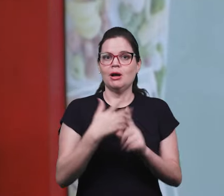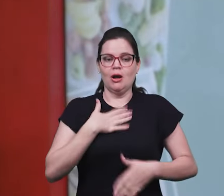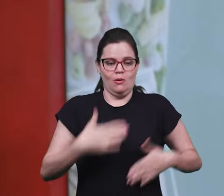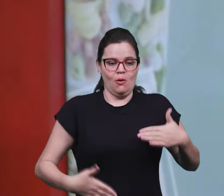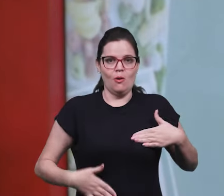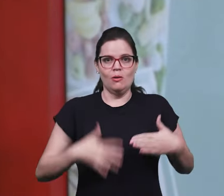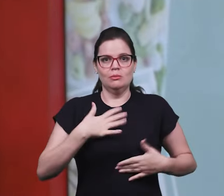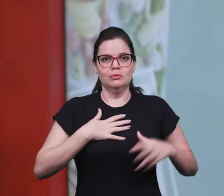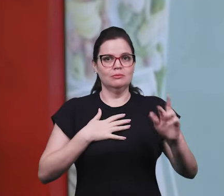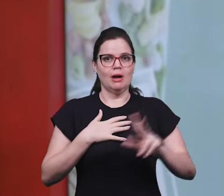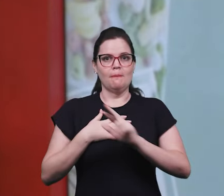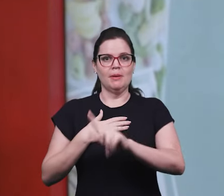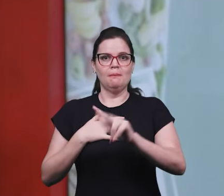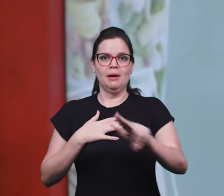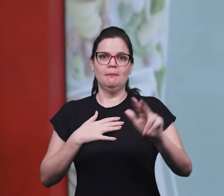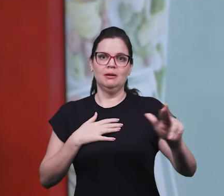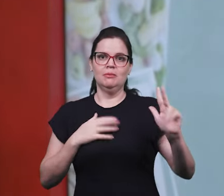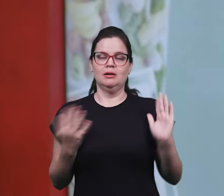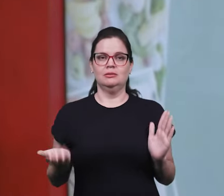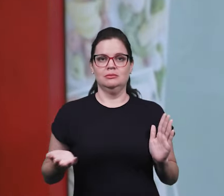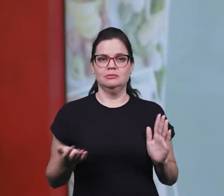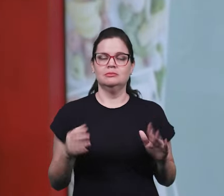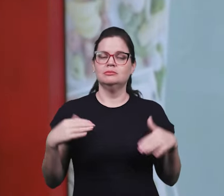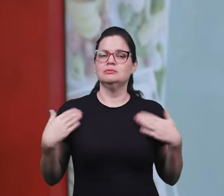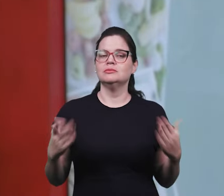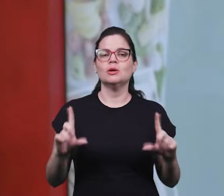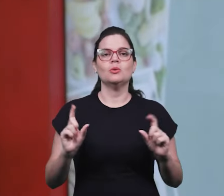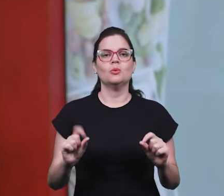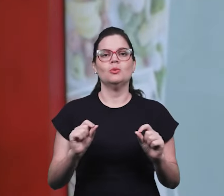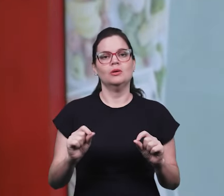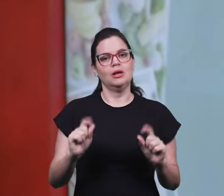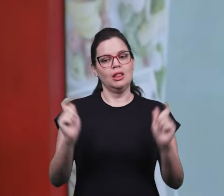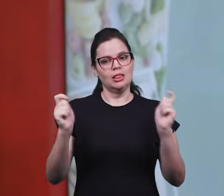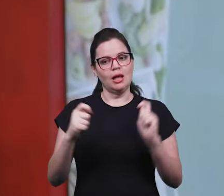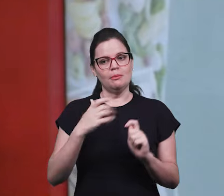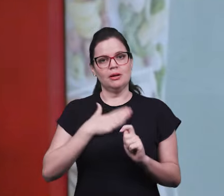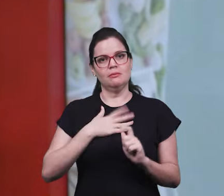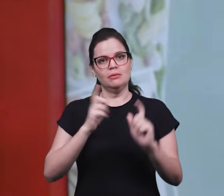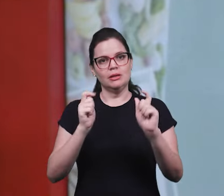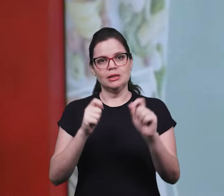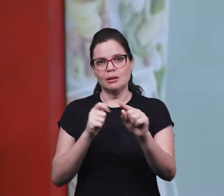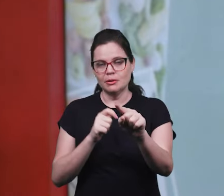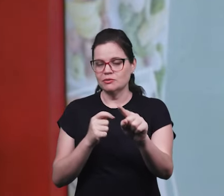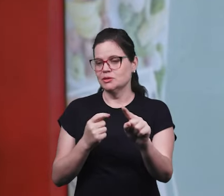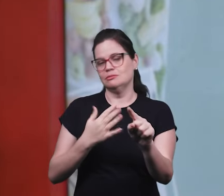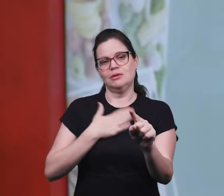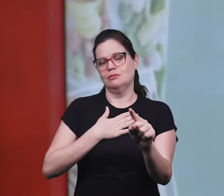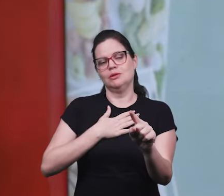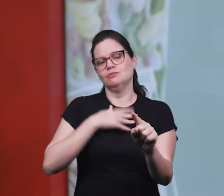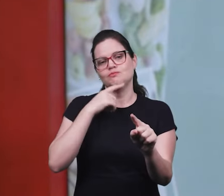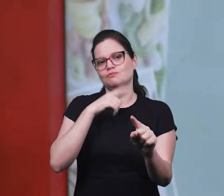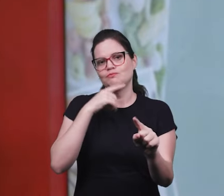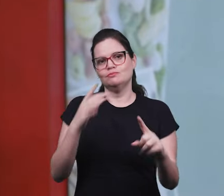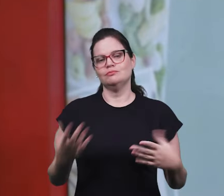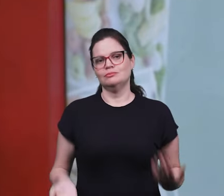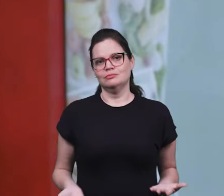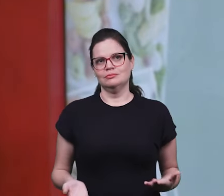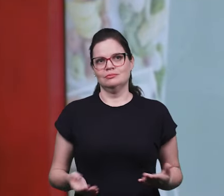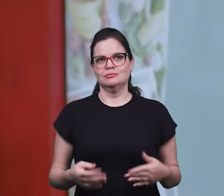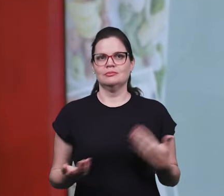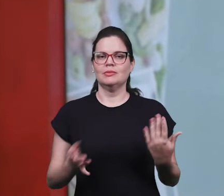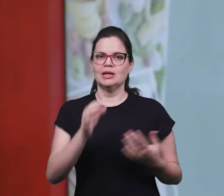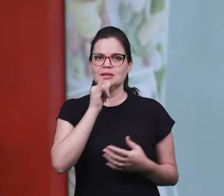um responde de um jeito então o que serve para você Muitas vezes não pode servir para mim então assim a